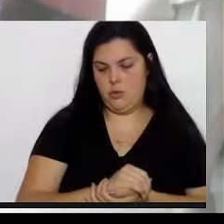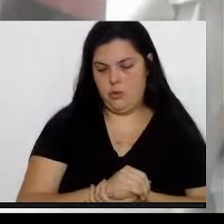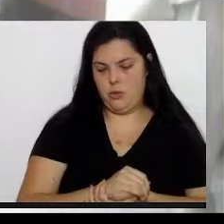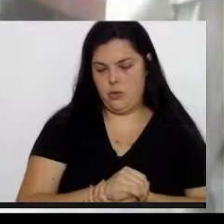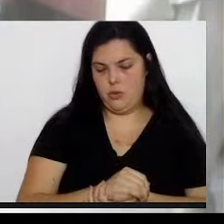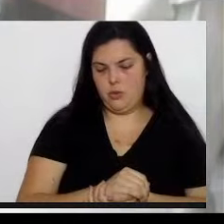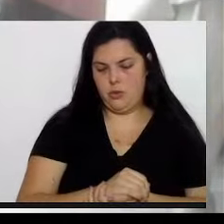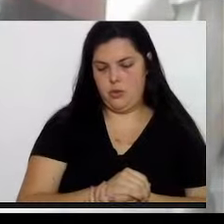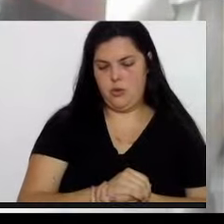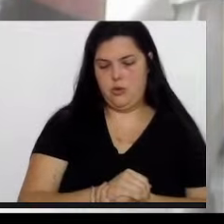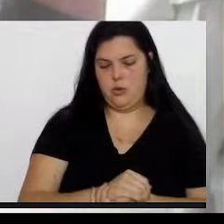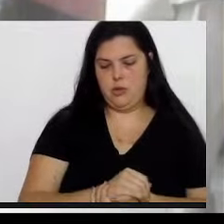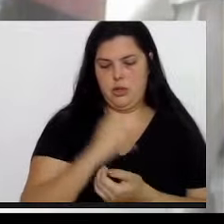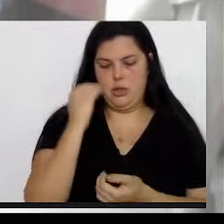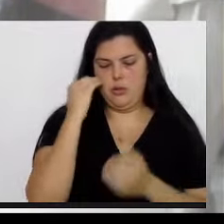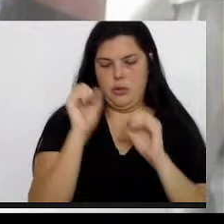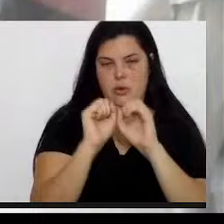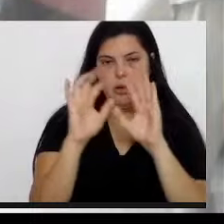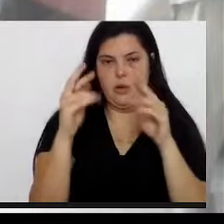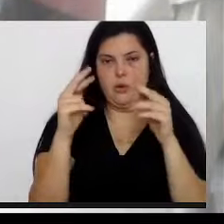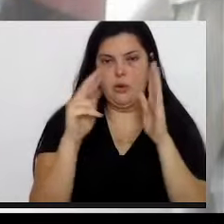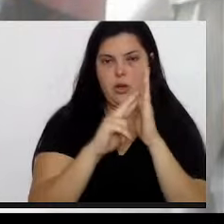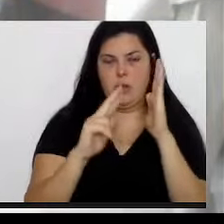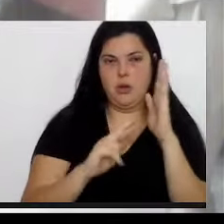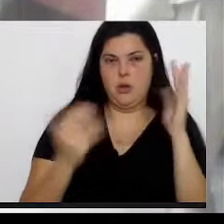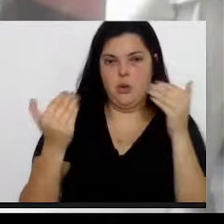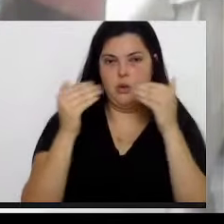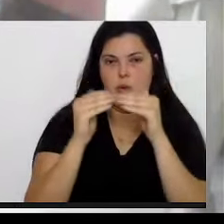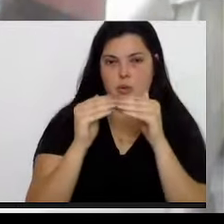do relator, já antecipando essa